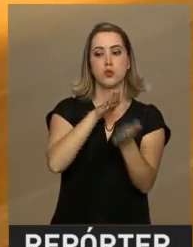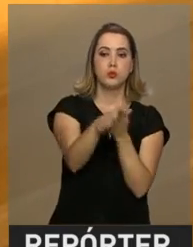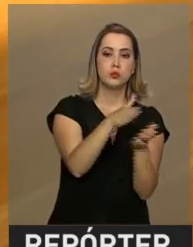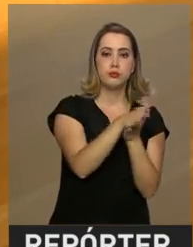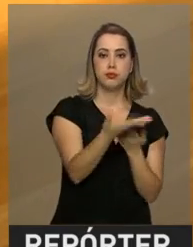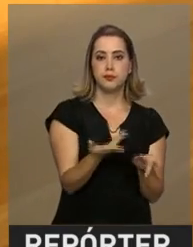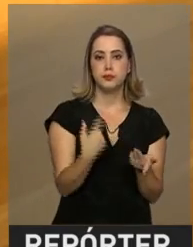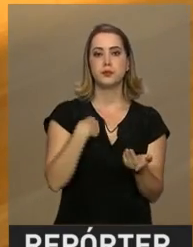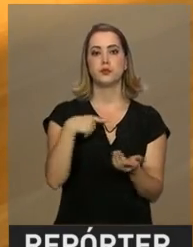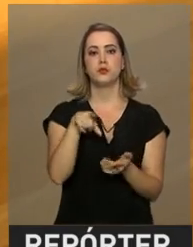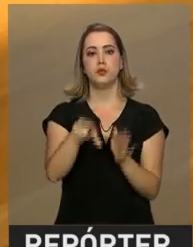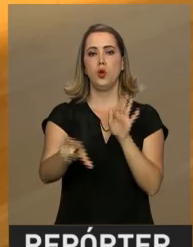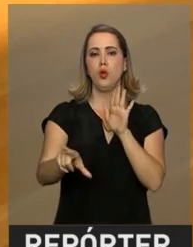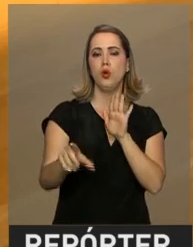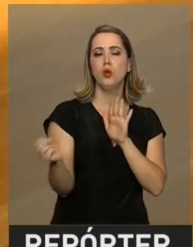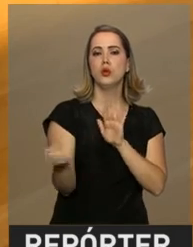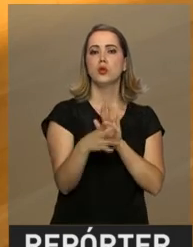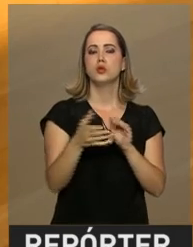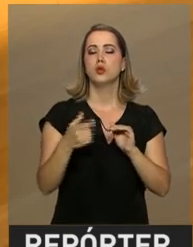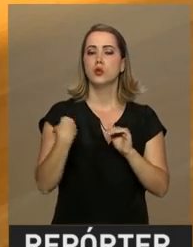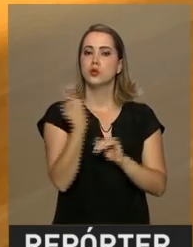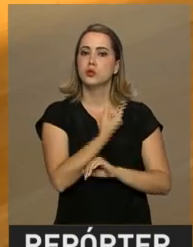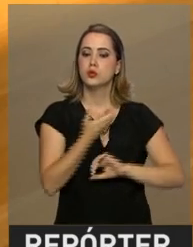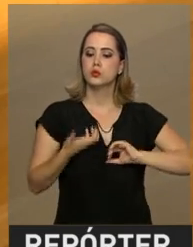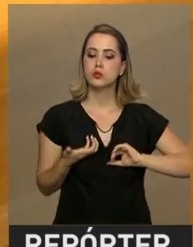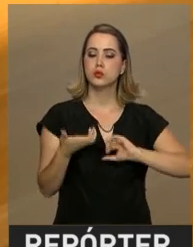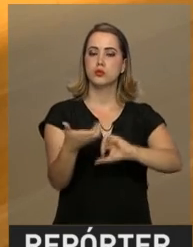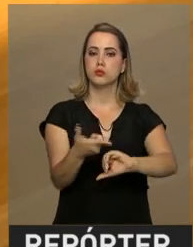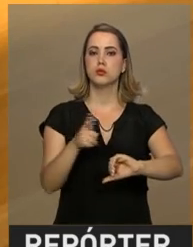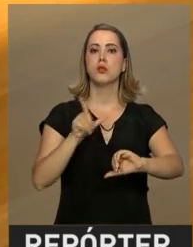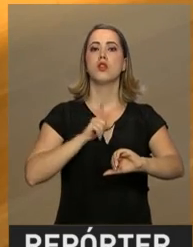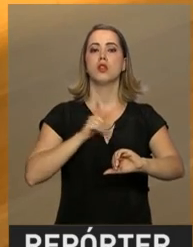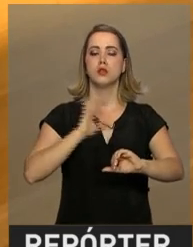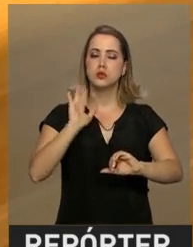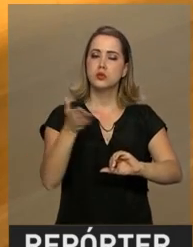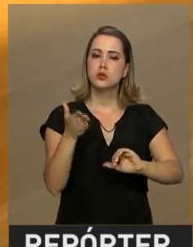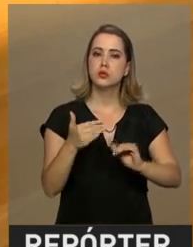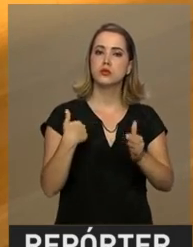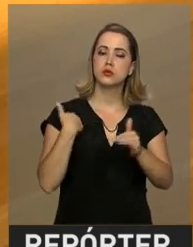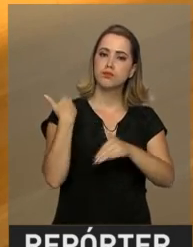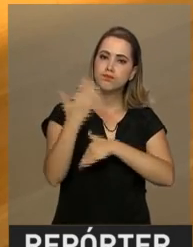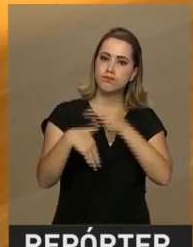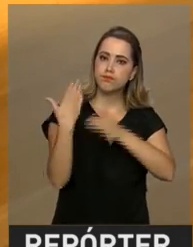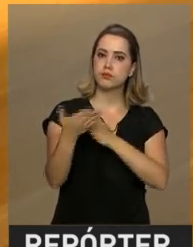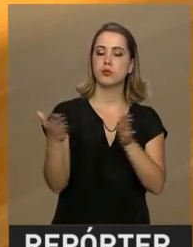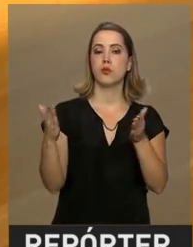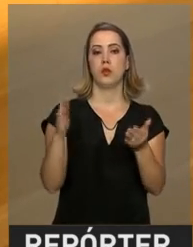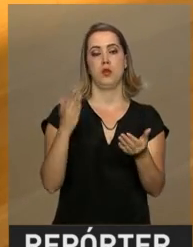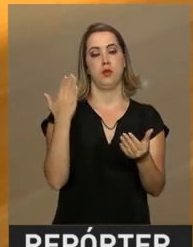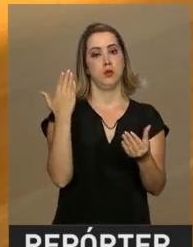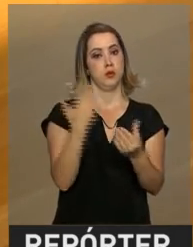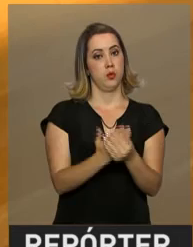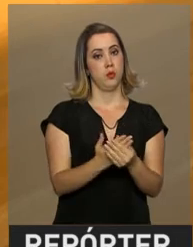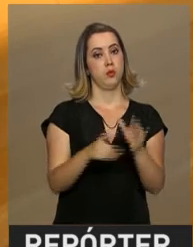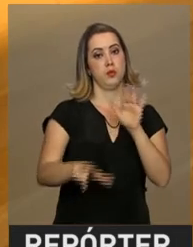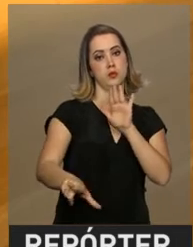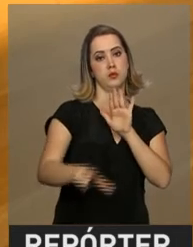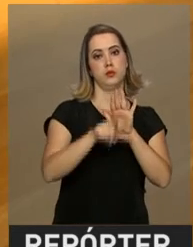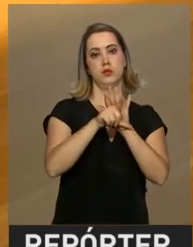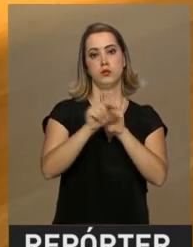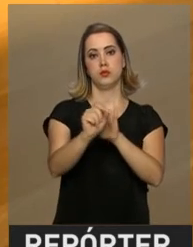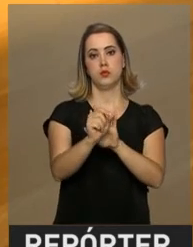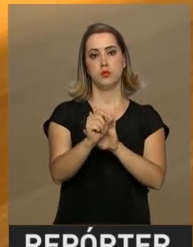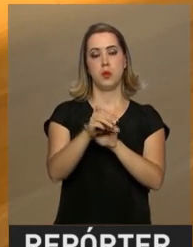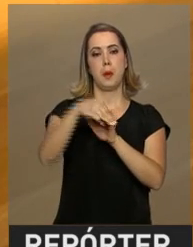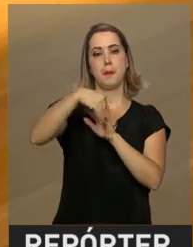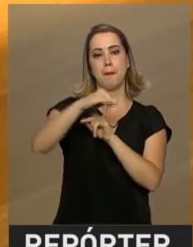no brasil em nosso parlamento encontra-se já em estágio avançado uma nova lei de